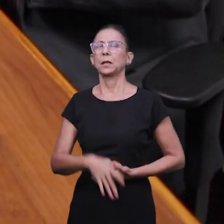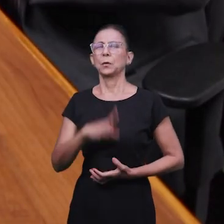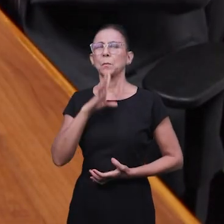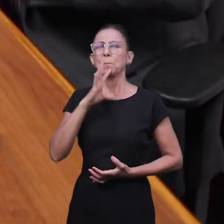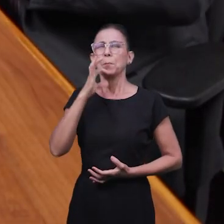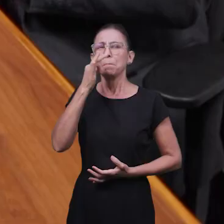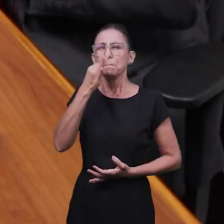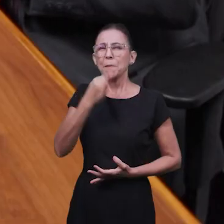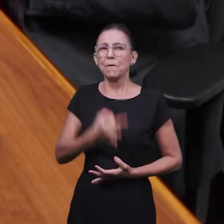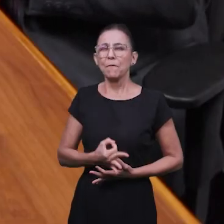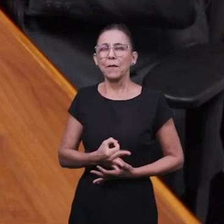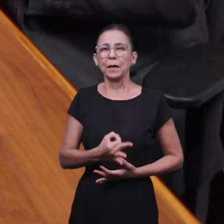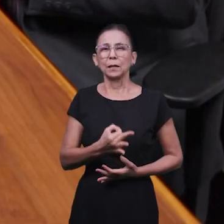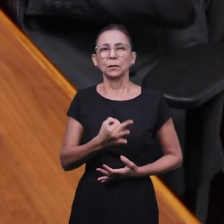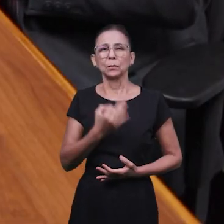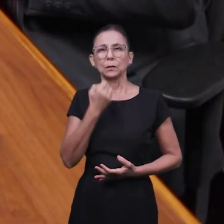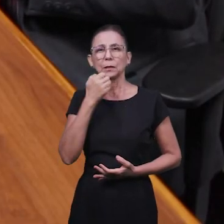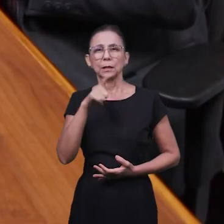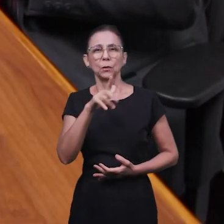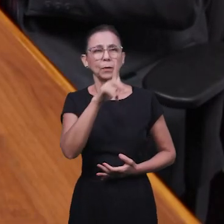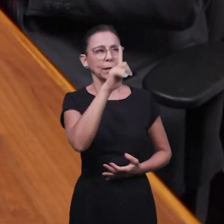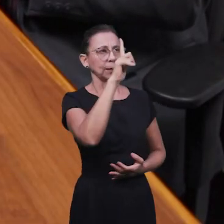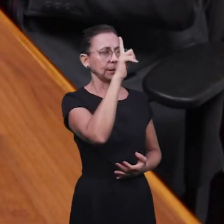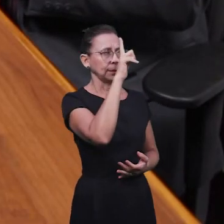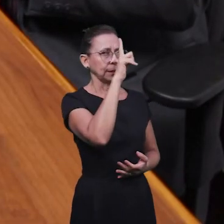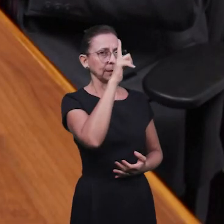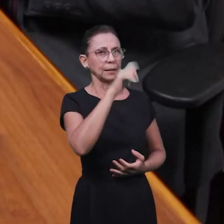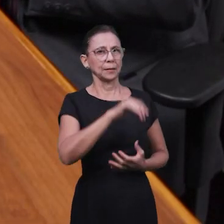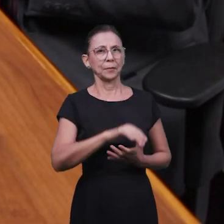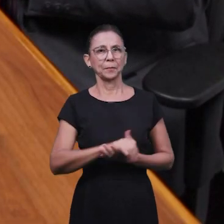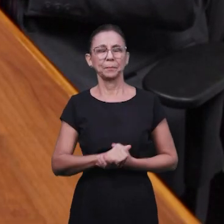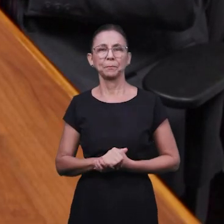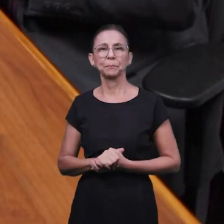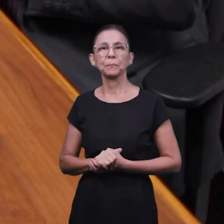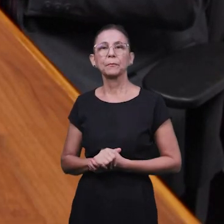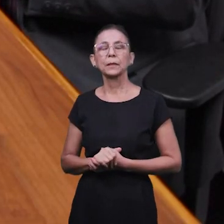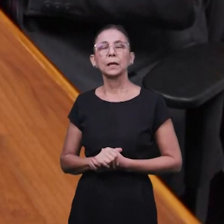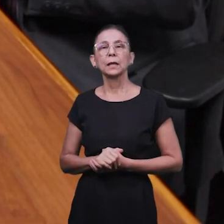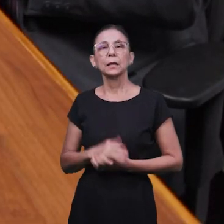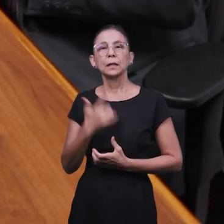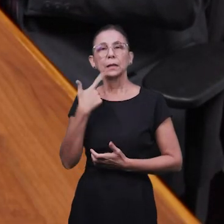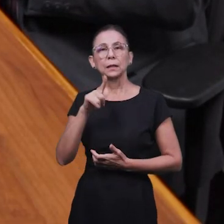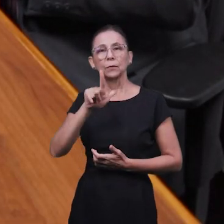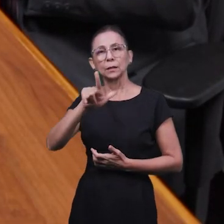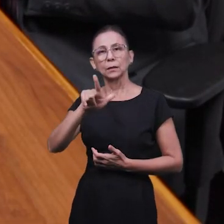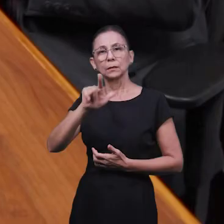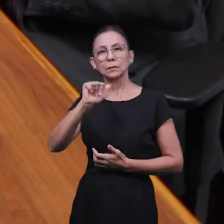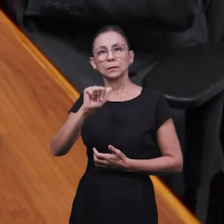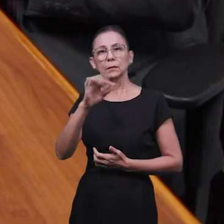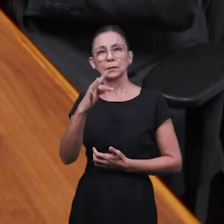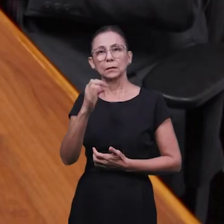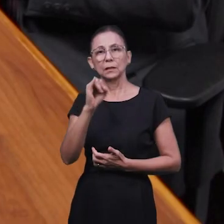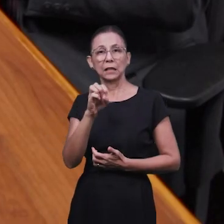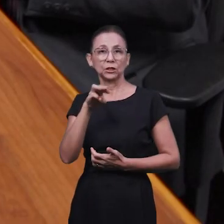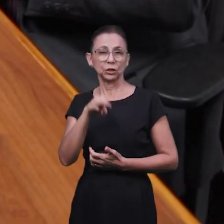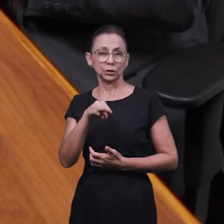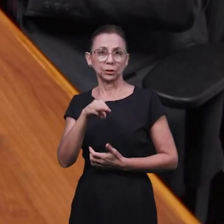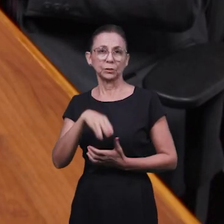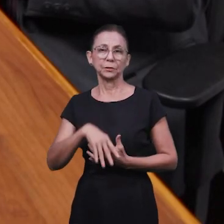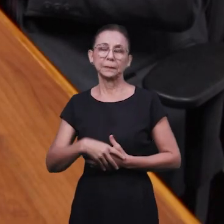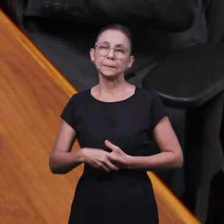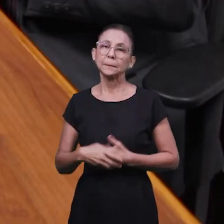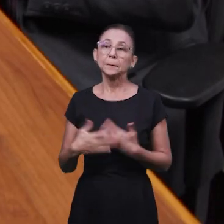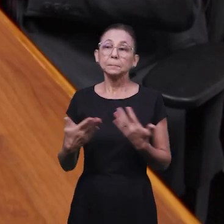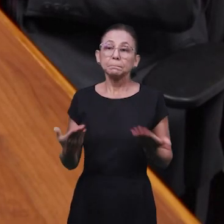latim. E nesse período, a Bíblia só existia nos originais, grego e latim. Então,